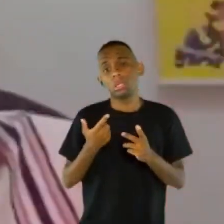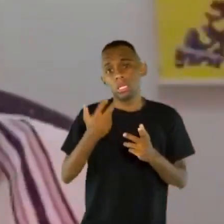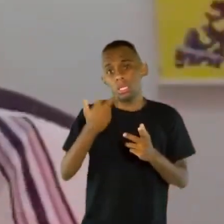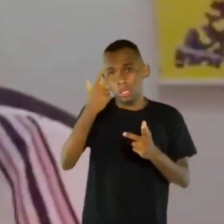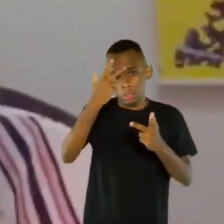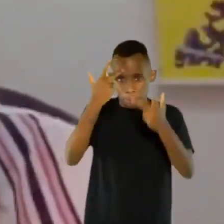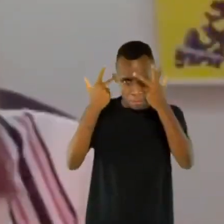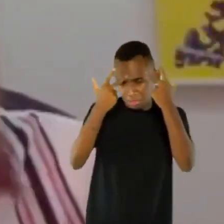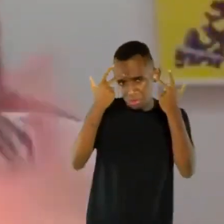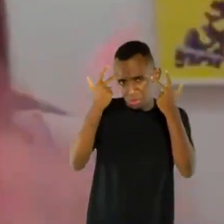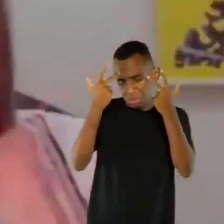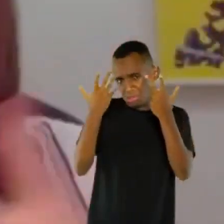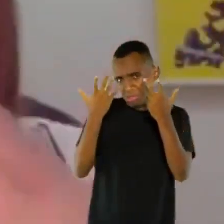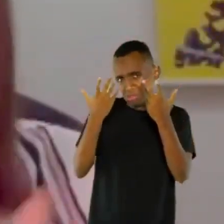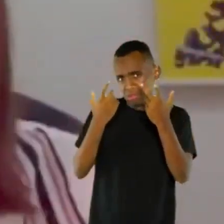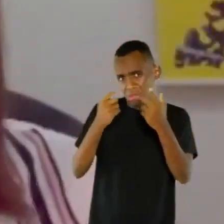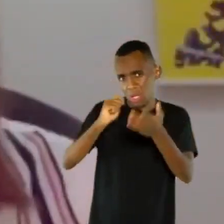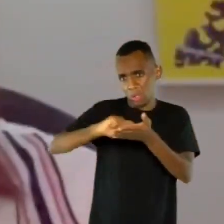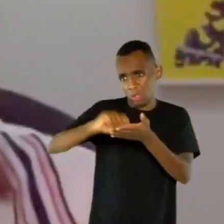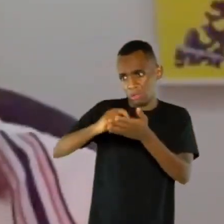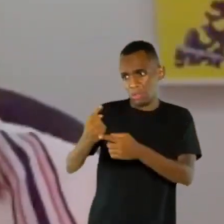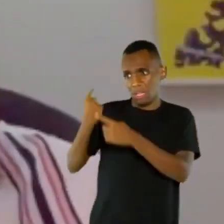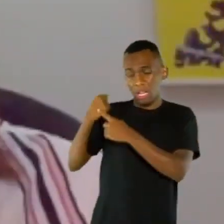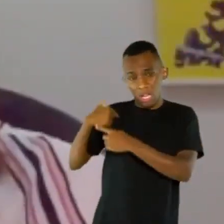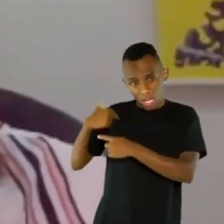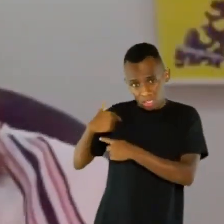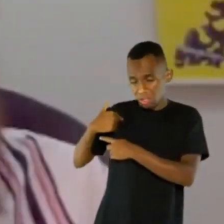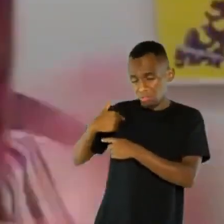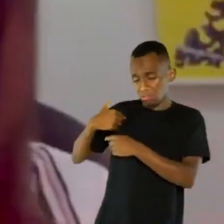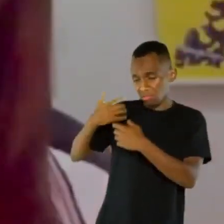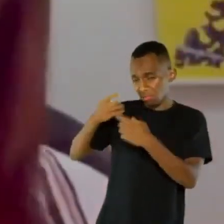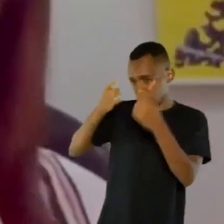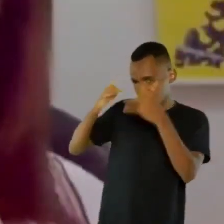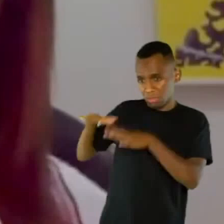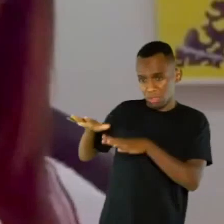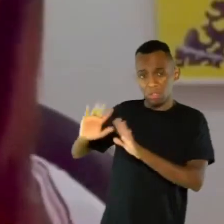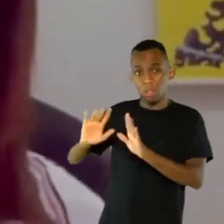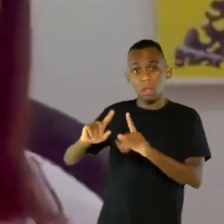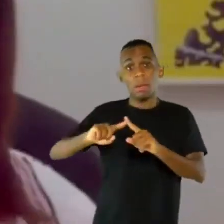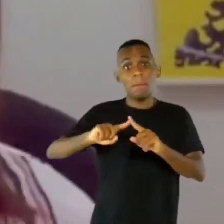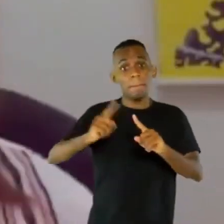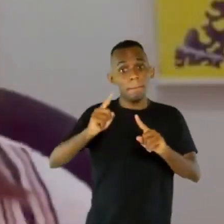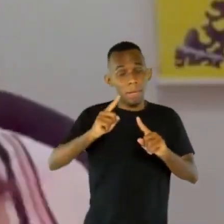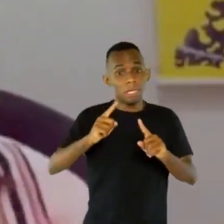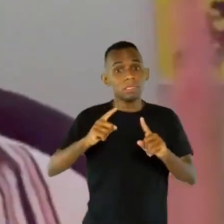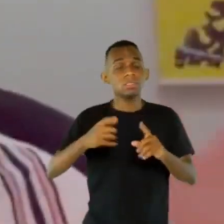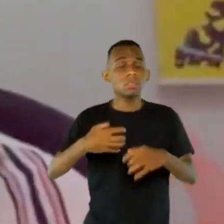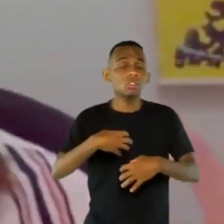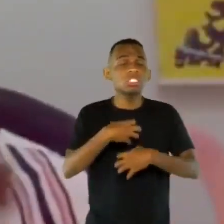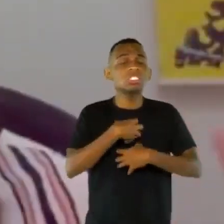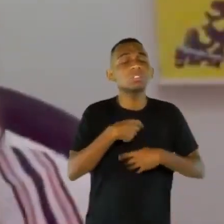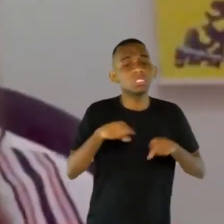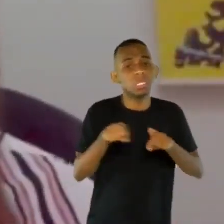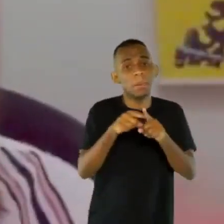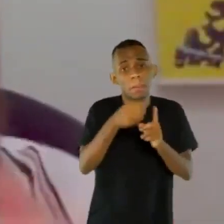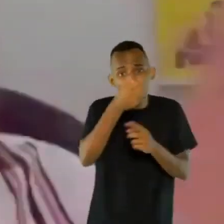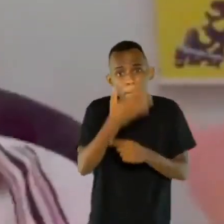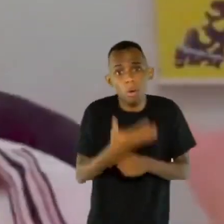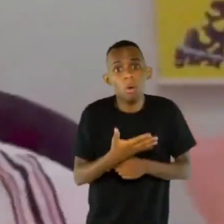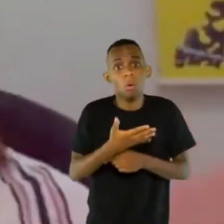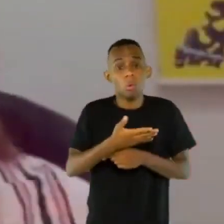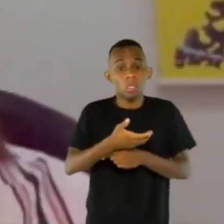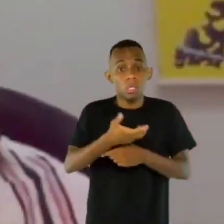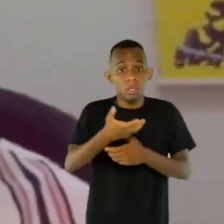Porque é tudo a mesma coisa, eu continuo escrevendo sobre a mesma coisa. Por outro lado, eu penso, bom, que bom, porque elas estão vendo algo novo,